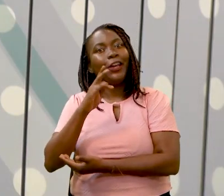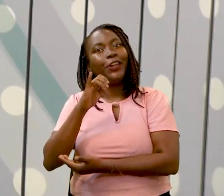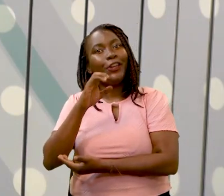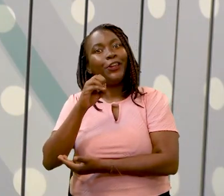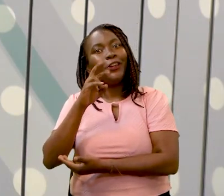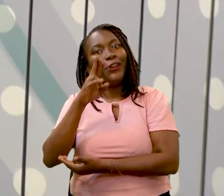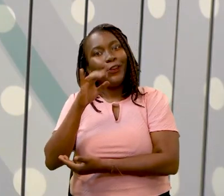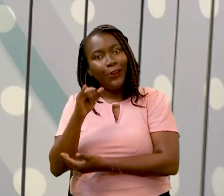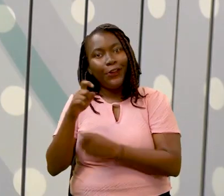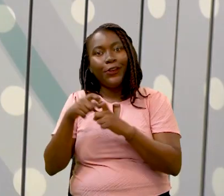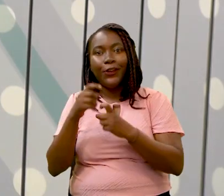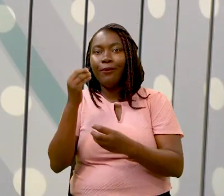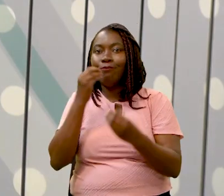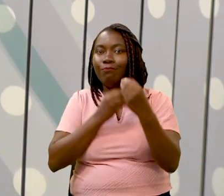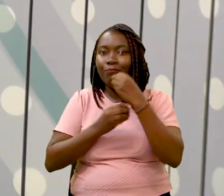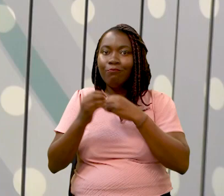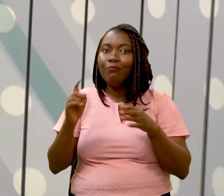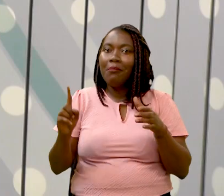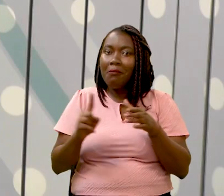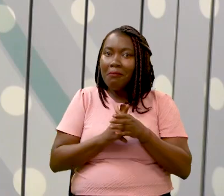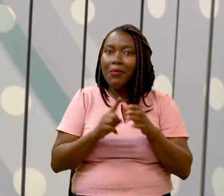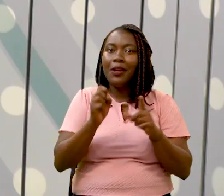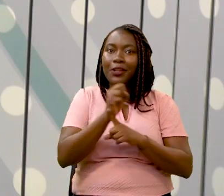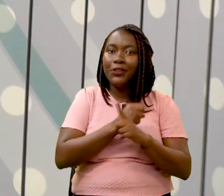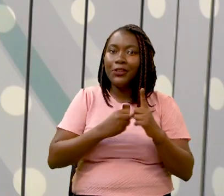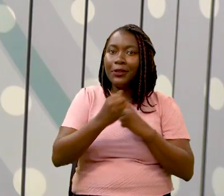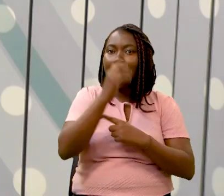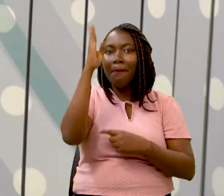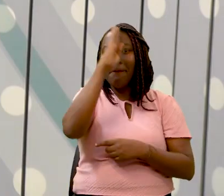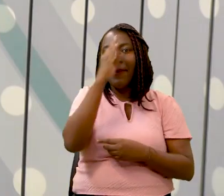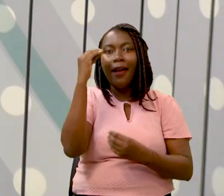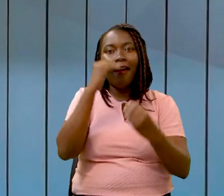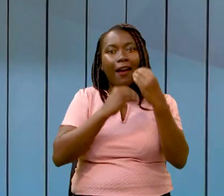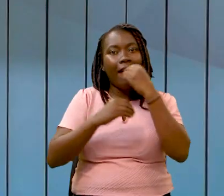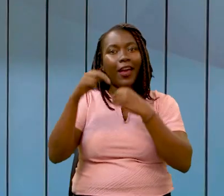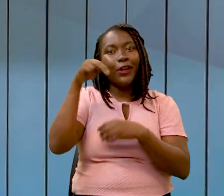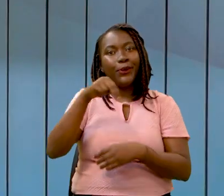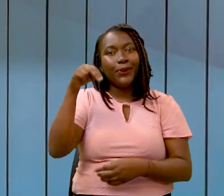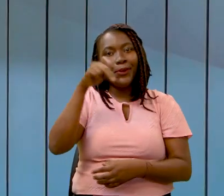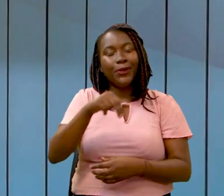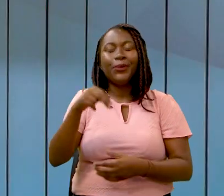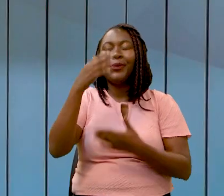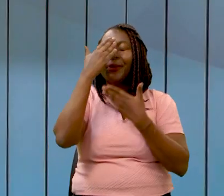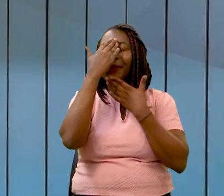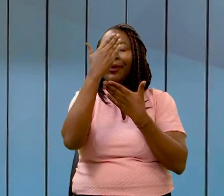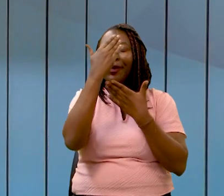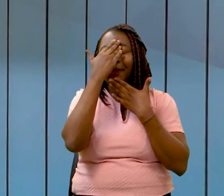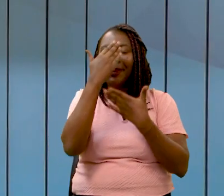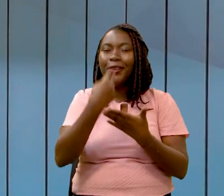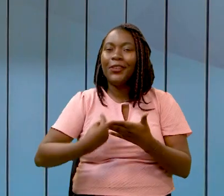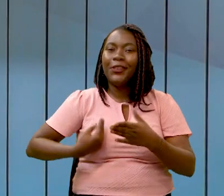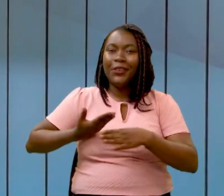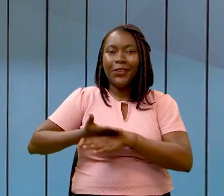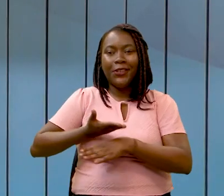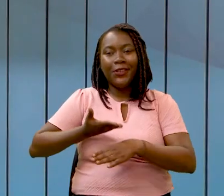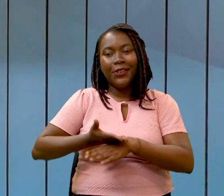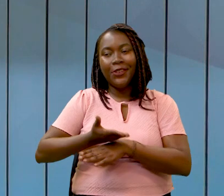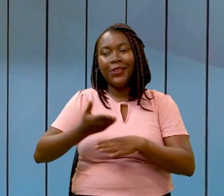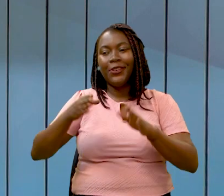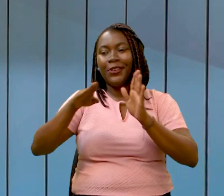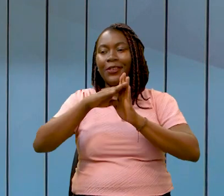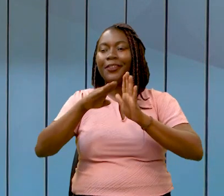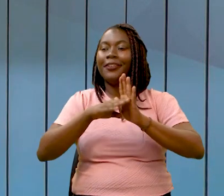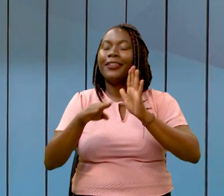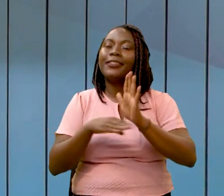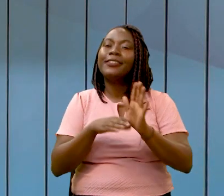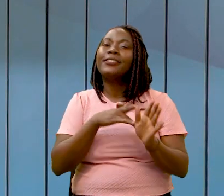da Sociedade Brasileira de Alimentação e Nutrição. Vanderly, muito obrigada pela sua participação no nosso